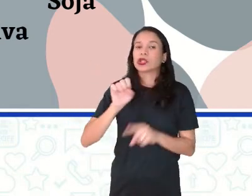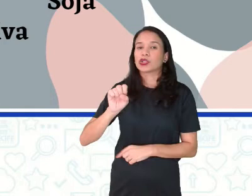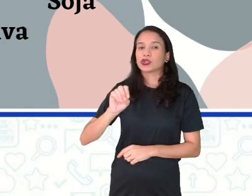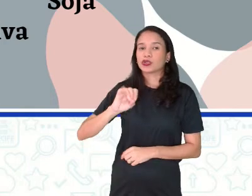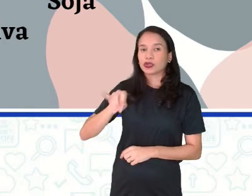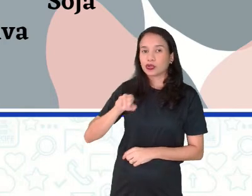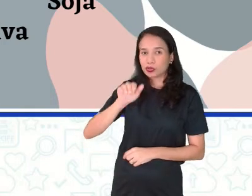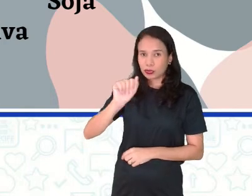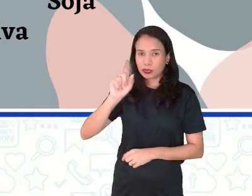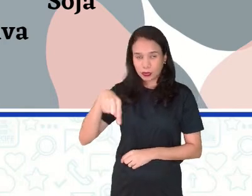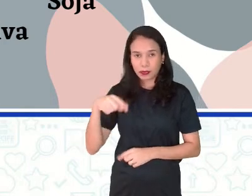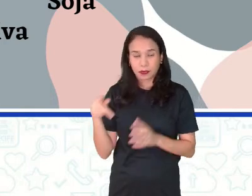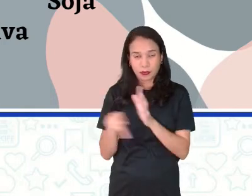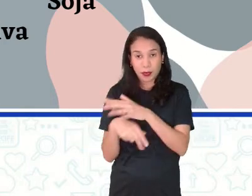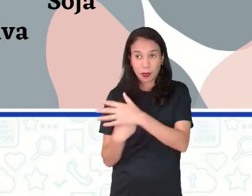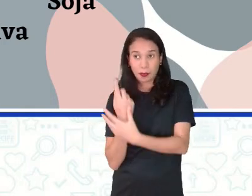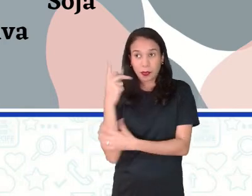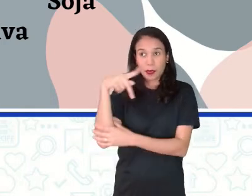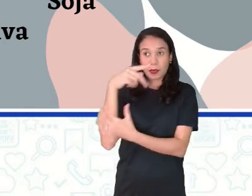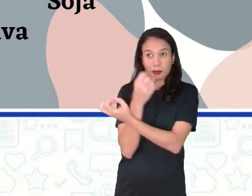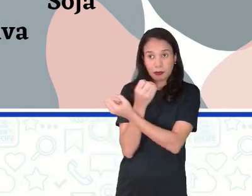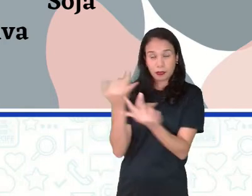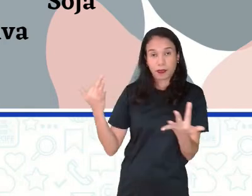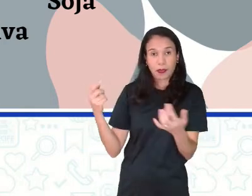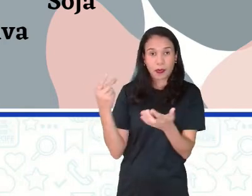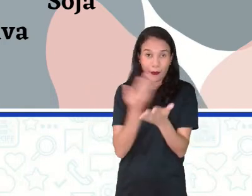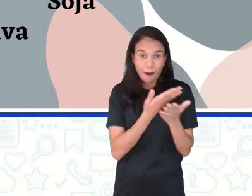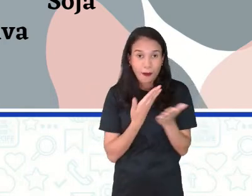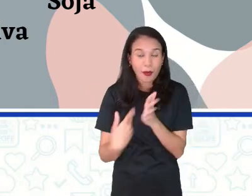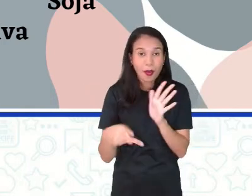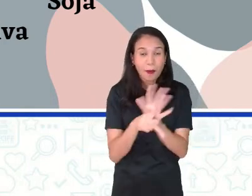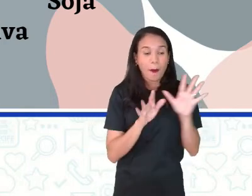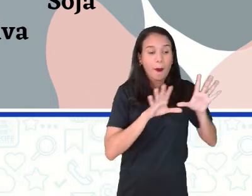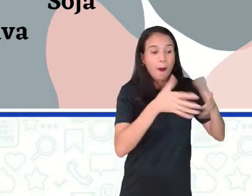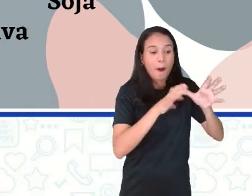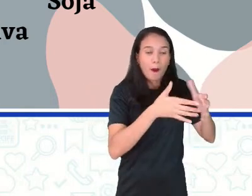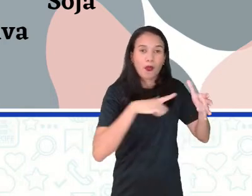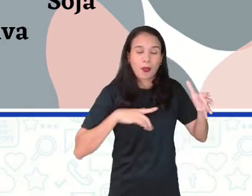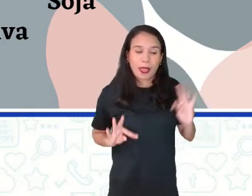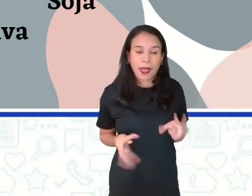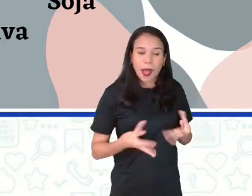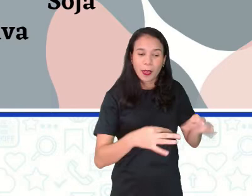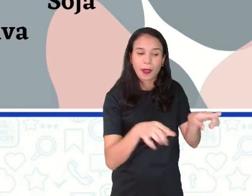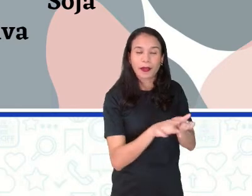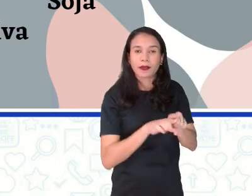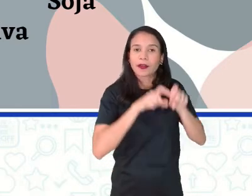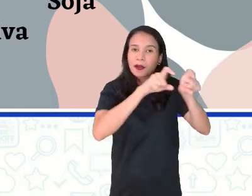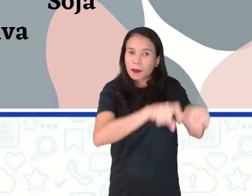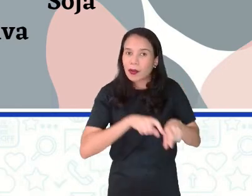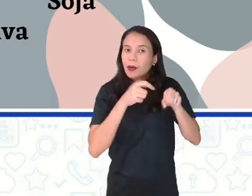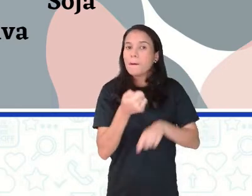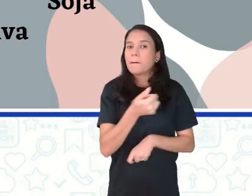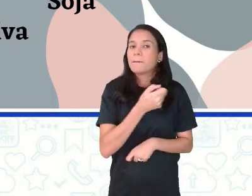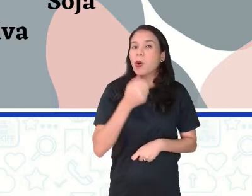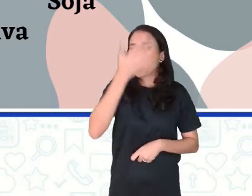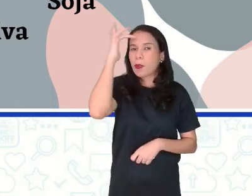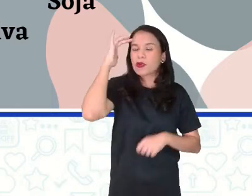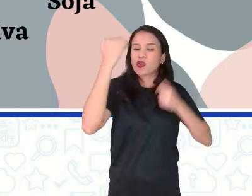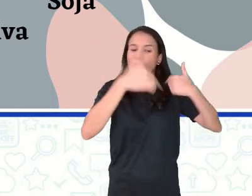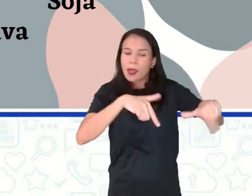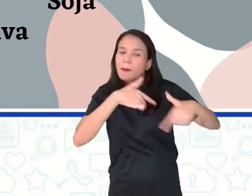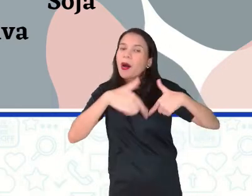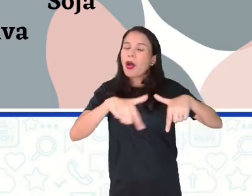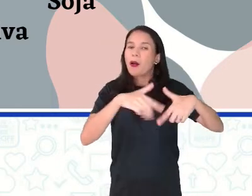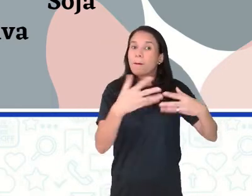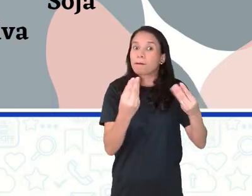vai ser aí a agricultura, né? Vocês vão estudar aí os cinturões da agricultura, né? Muita tecnologia, pouca mão de obra, tá?